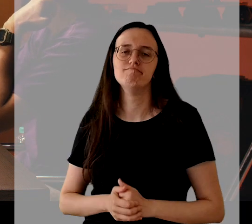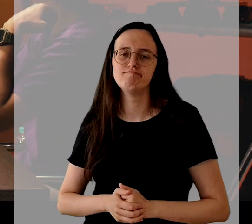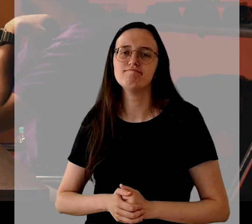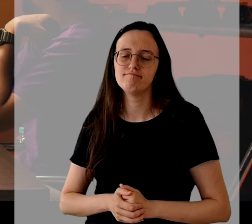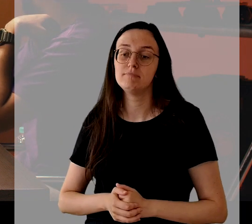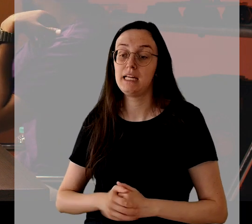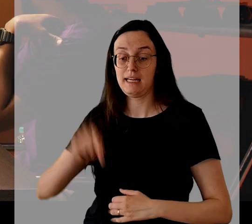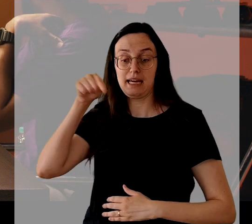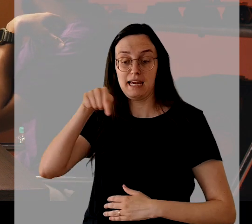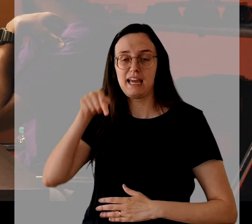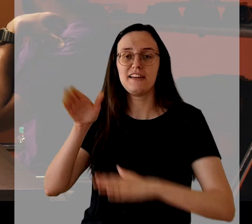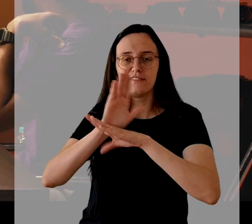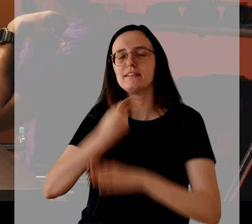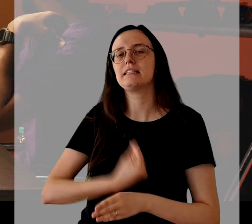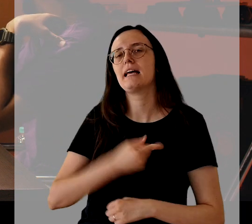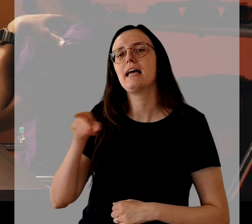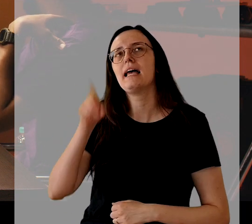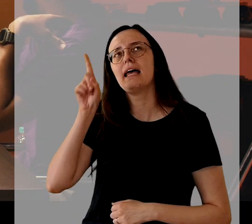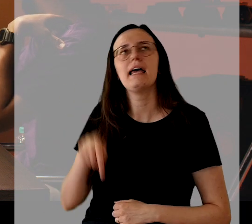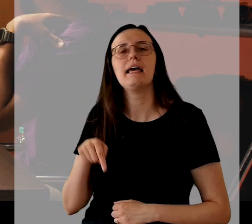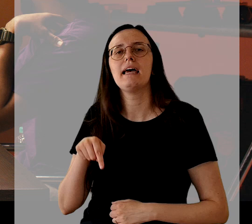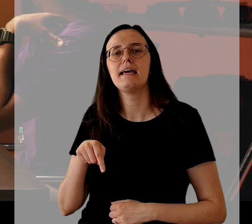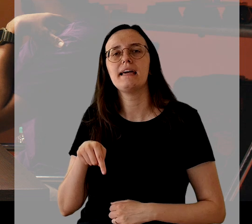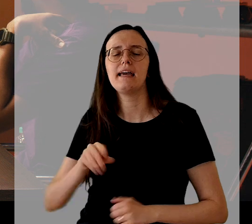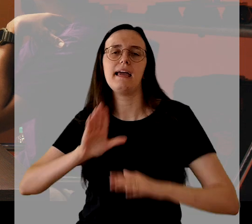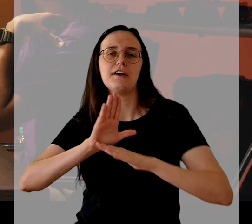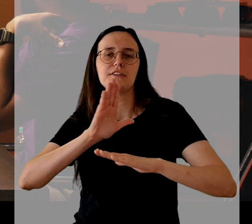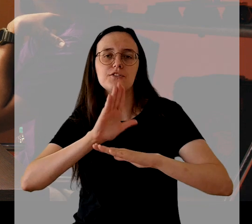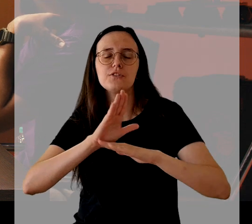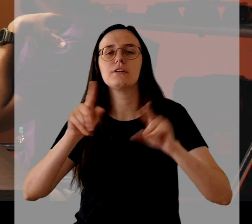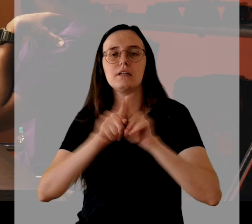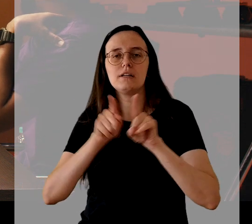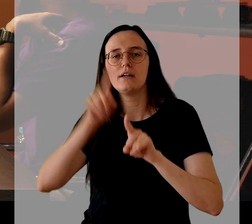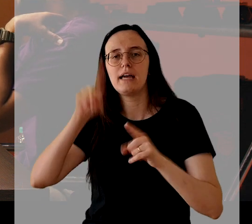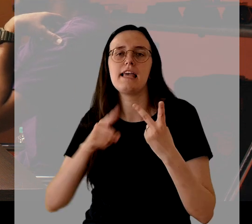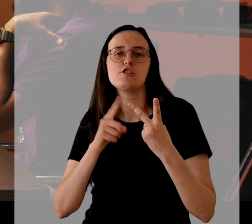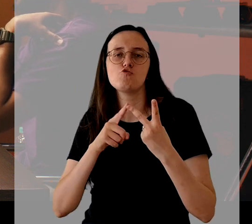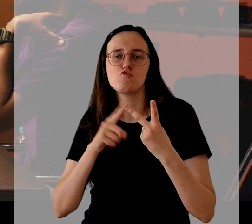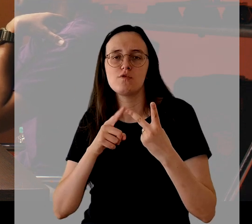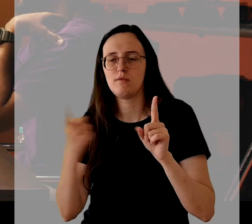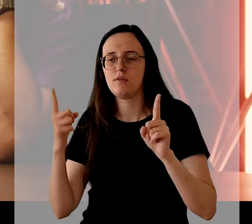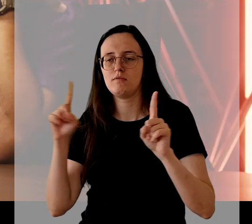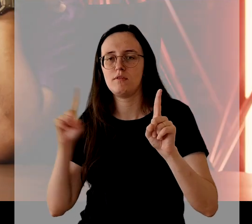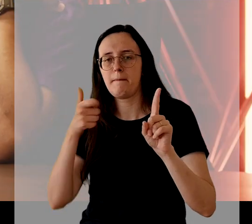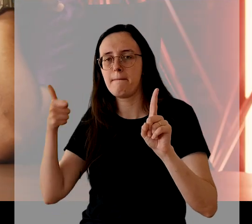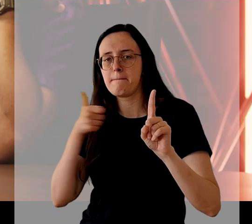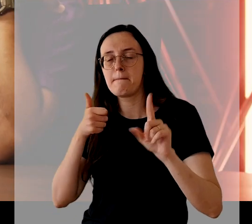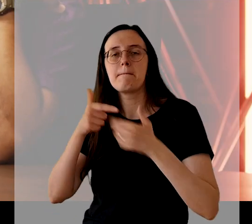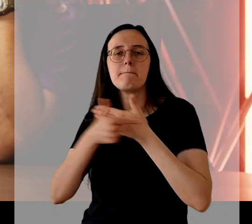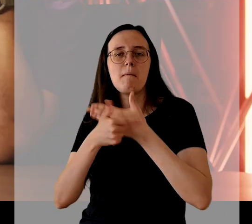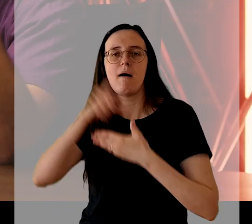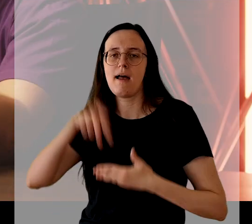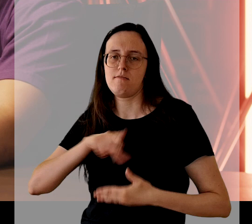Gil, que nesse filme estava trabalhando como entre assistência e segundo microfone. Tava meio que